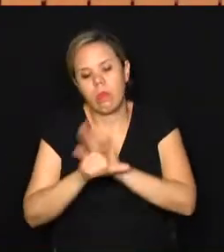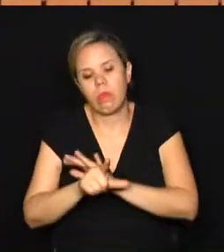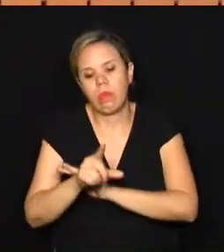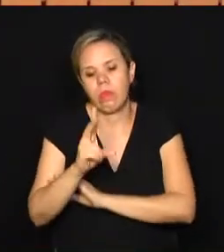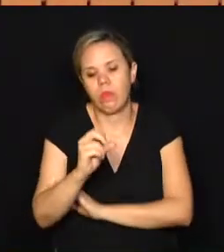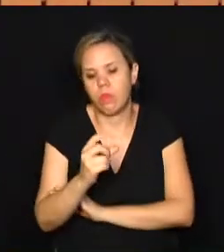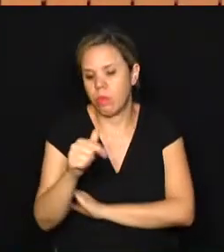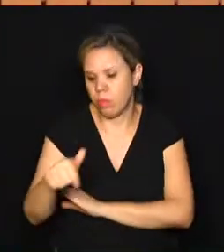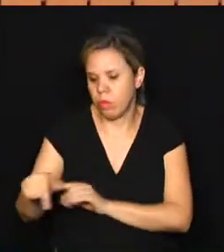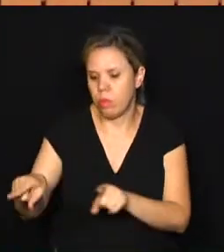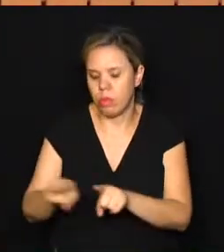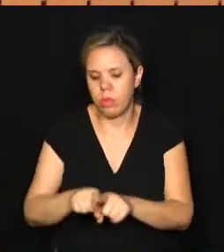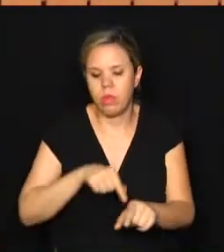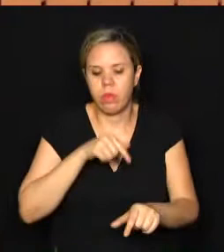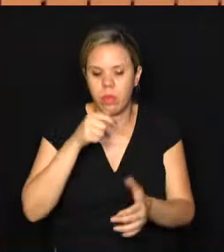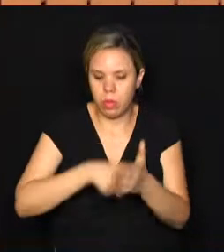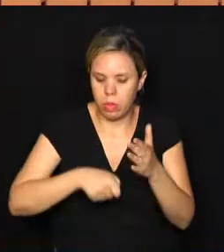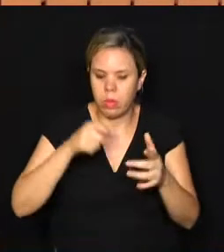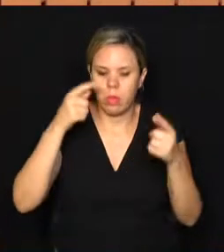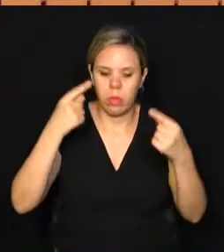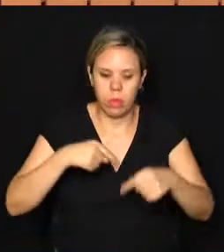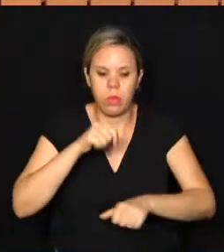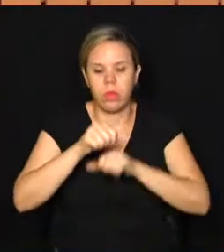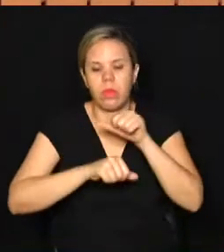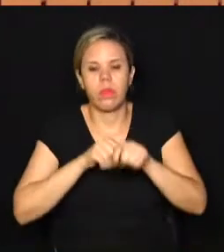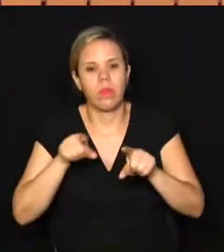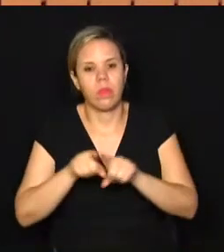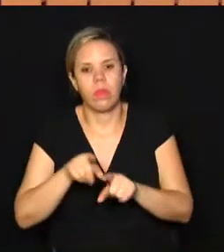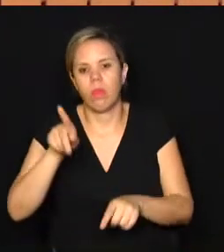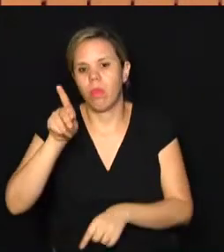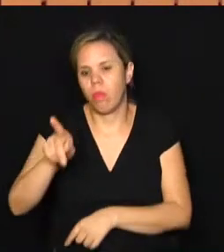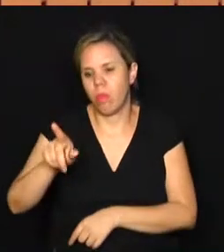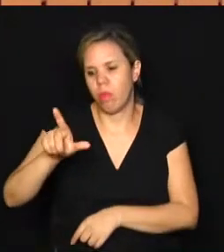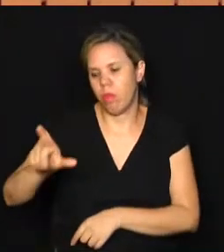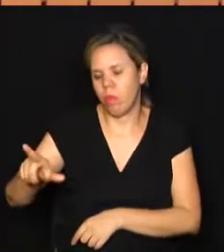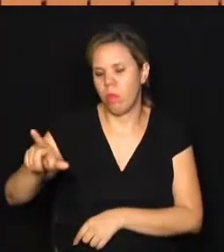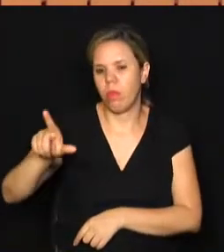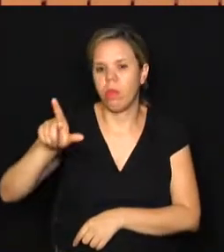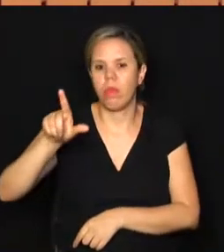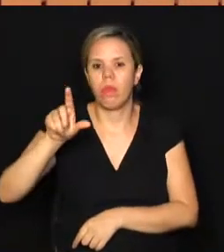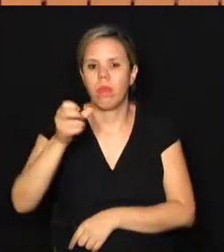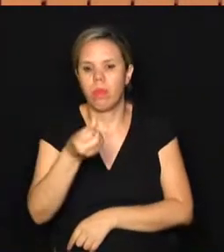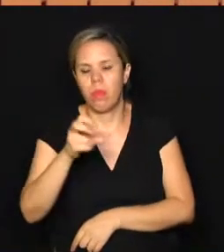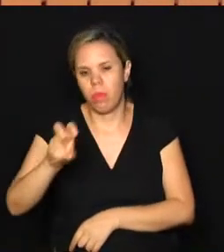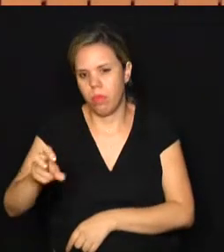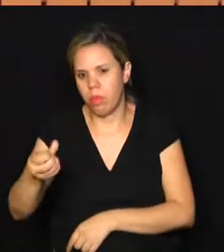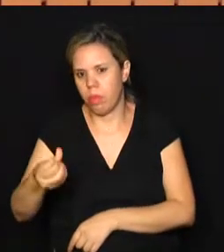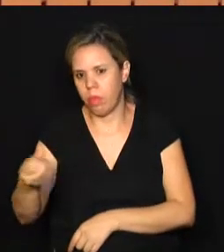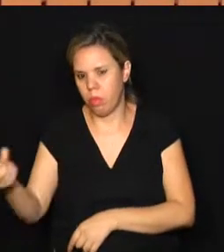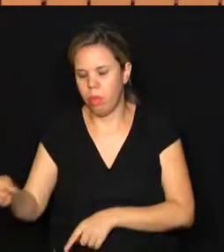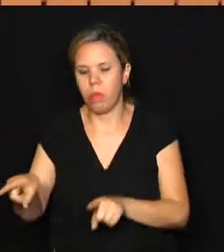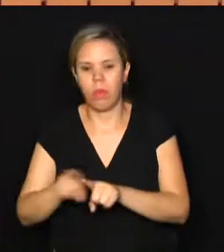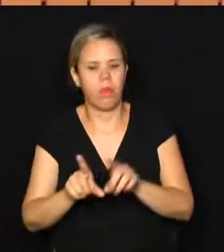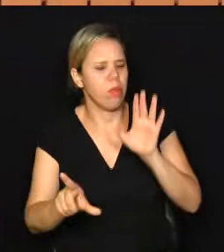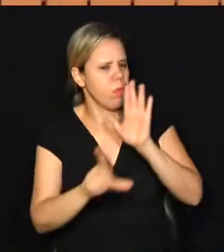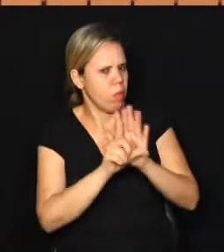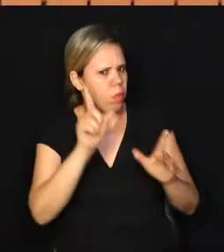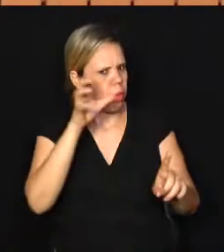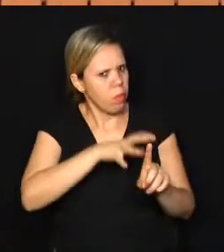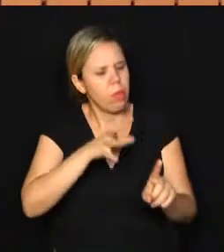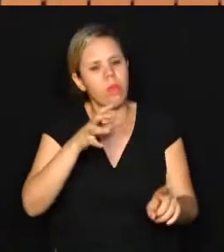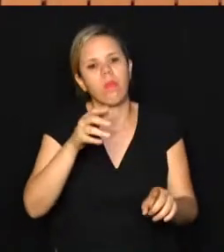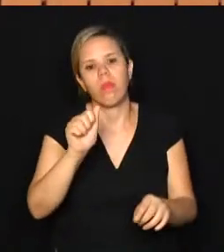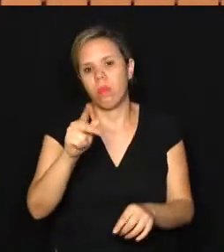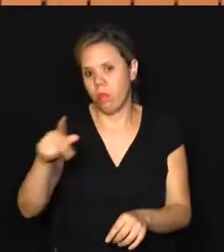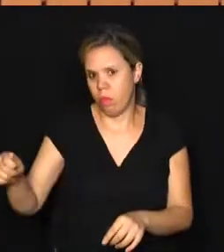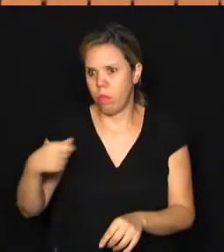em luta contra as mudanças que o PL 65 e 66 também colocam sobre a lei da APA, e nós temos falado bastante